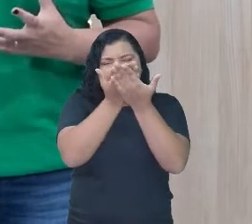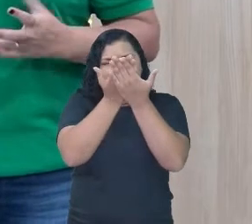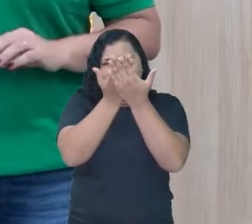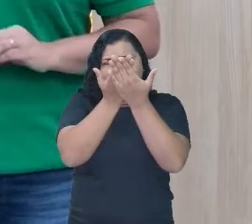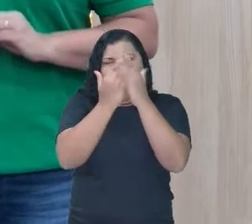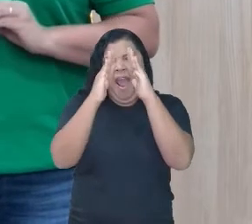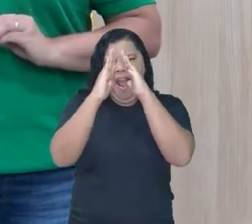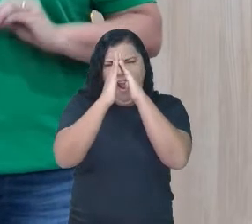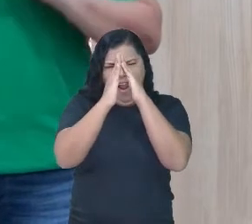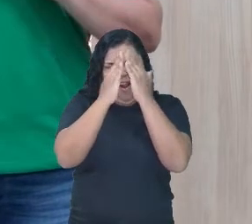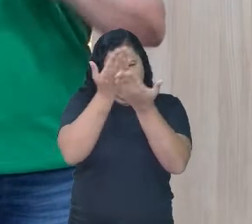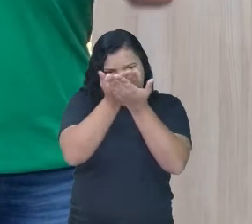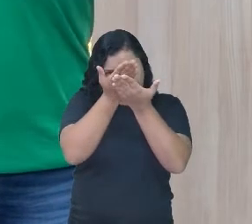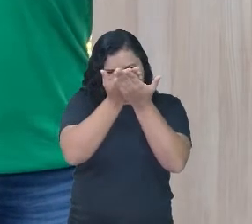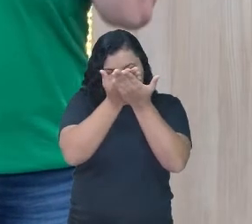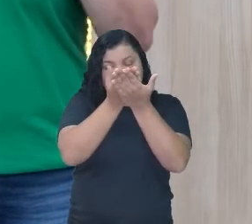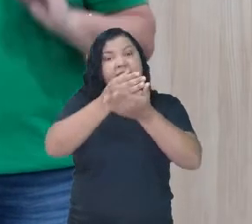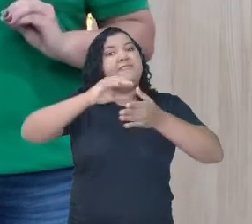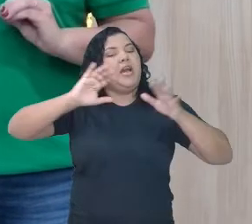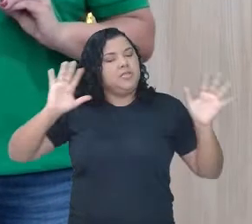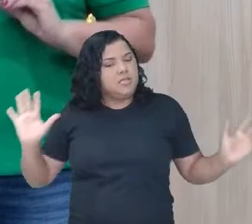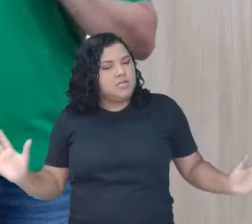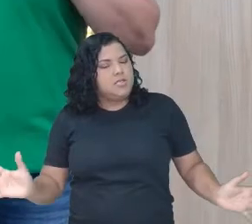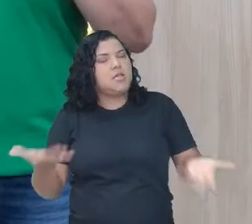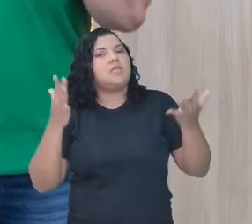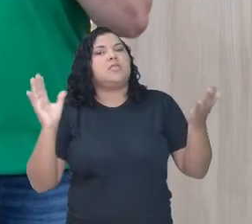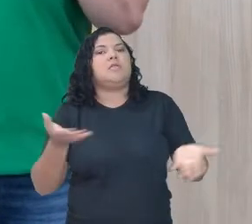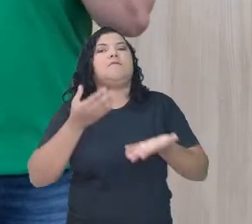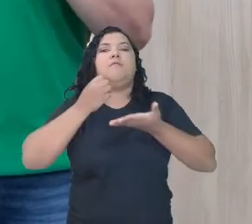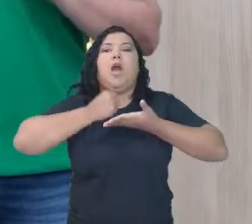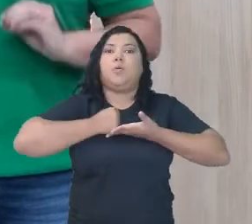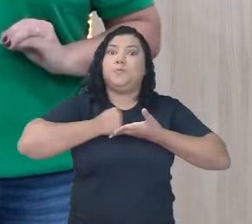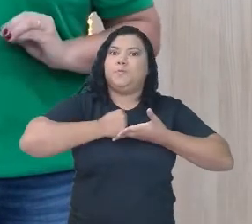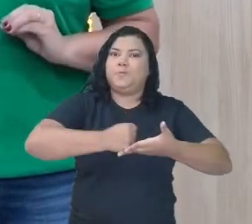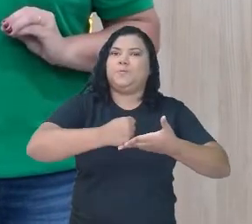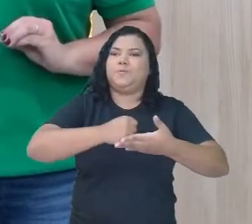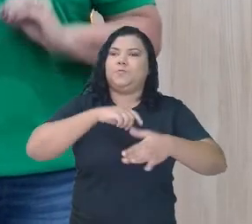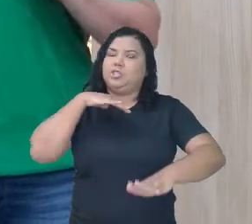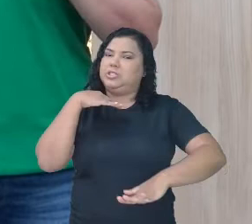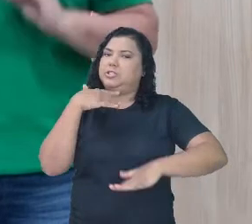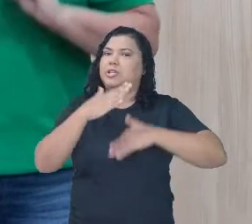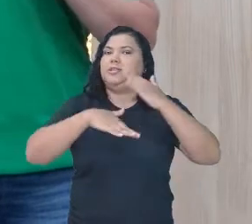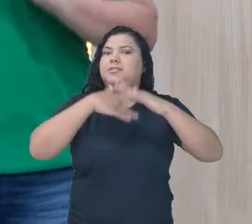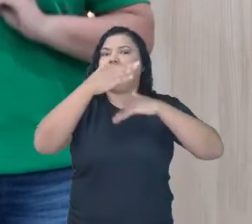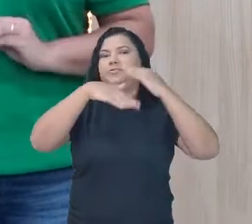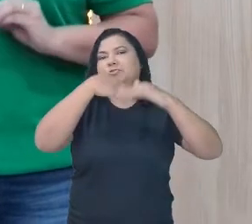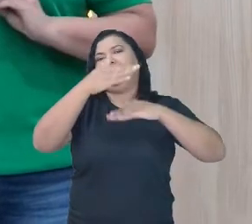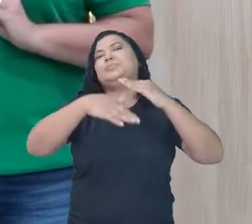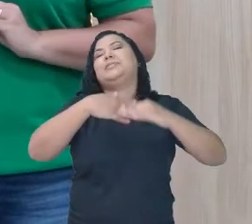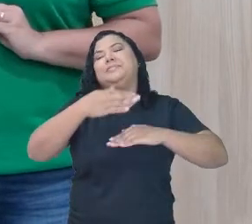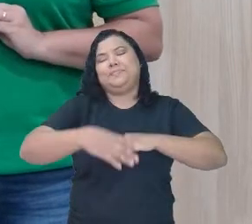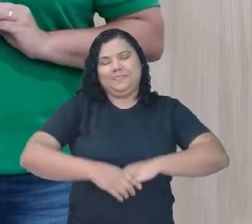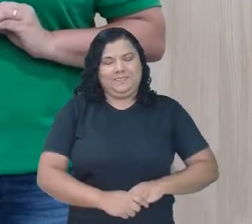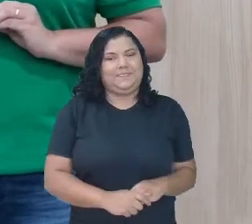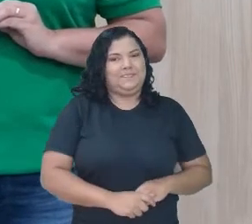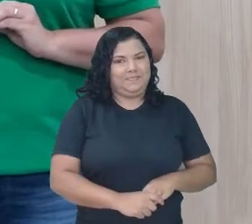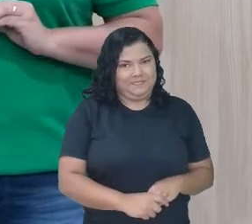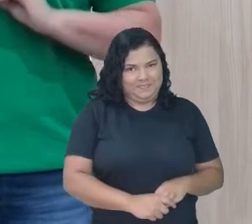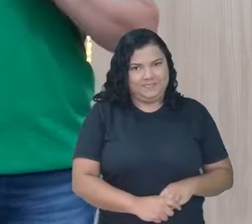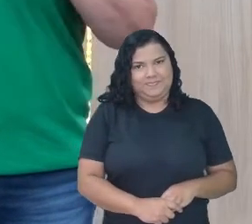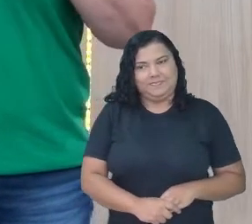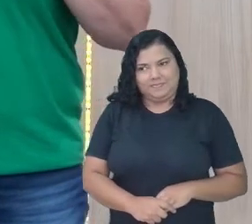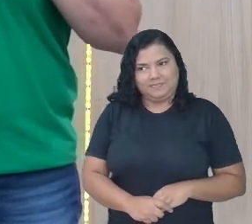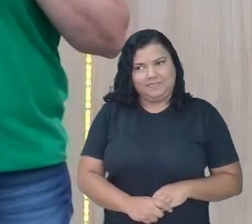contribuir. Ela apenas contribui significativamente com todo o trabalho que está sendo